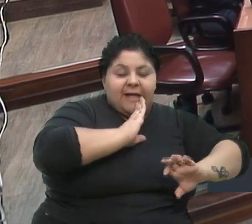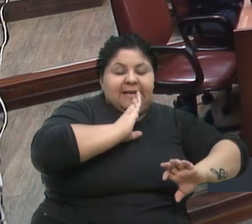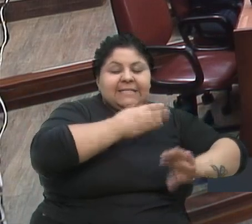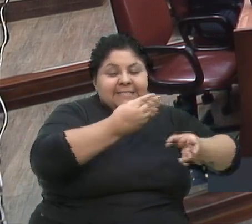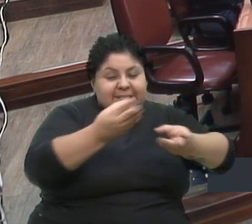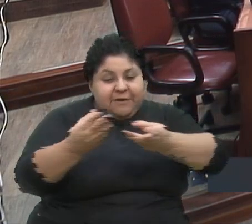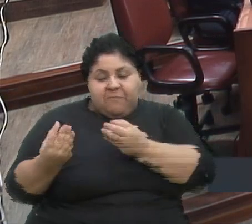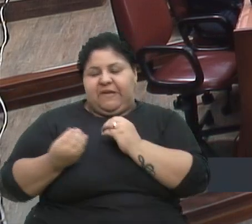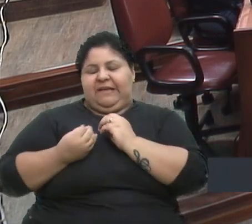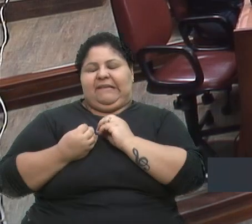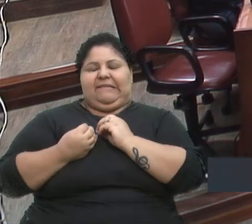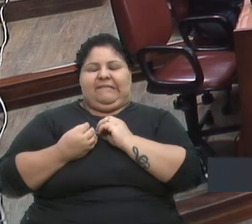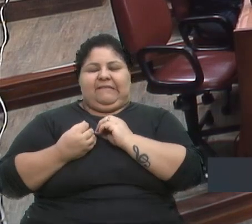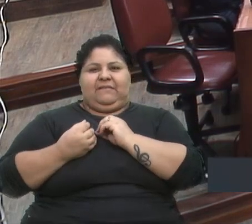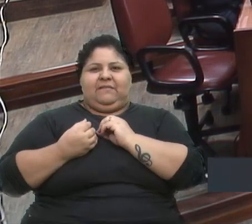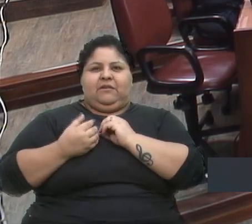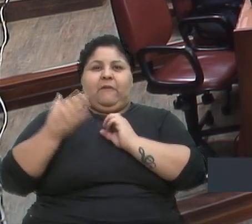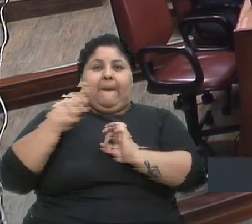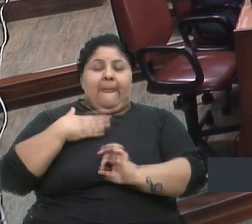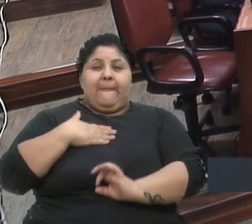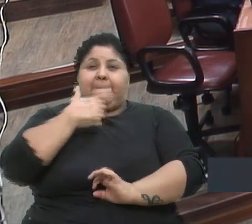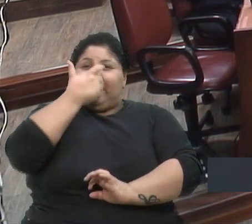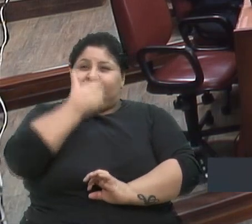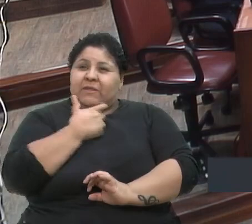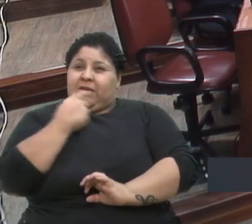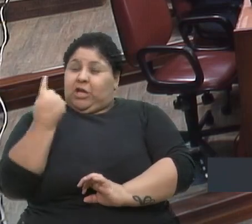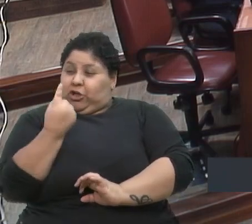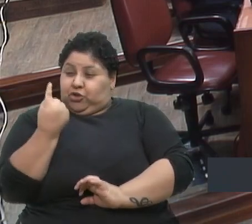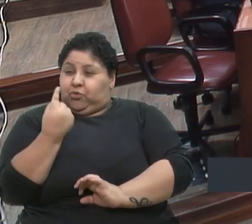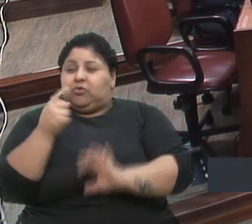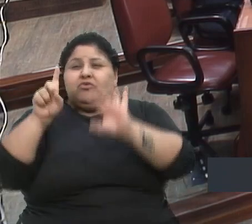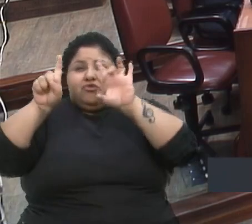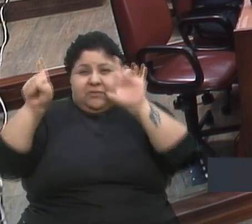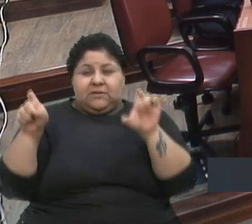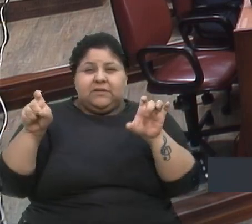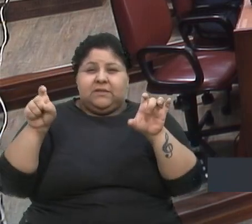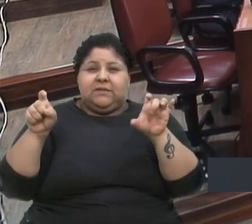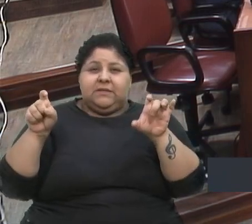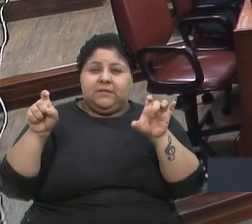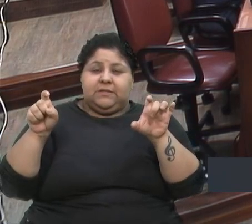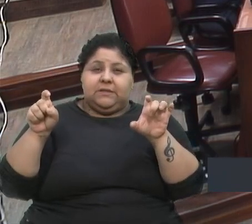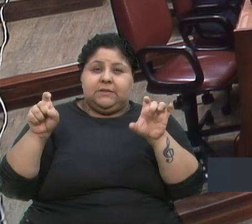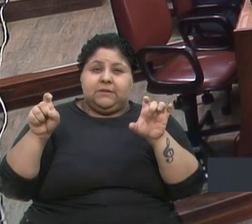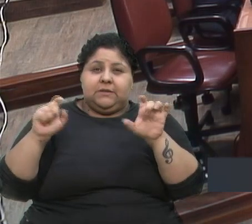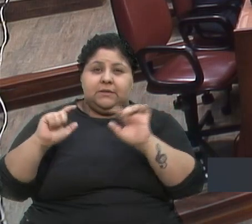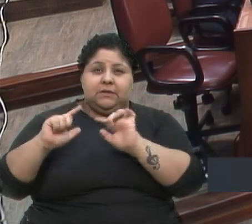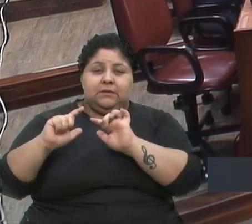meio rural. Eu acho que um dos temas para